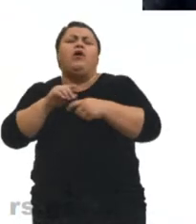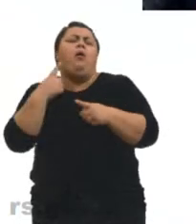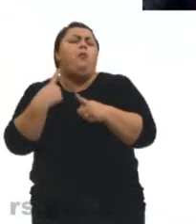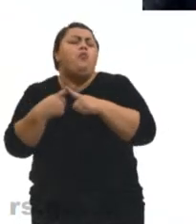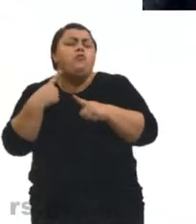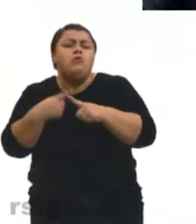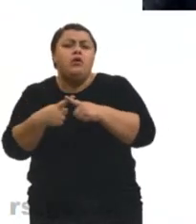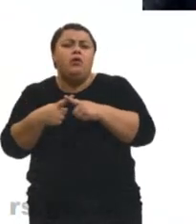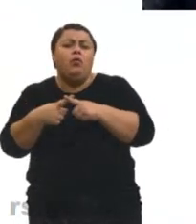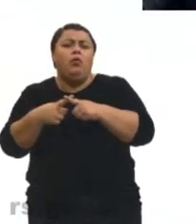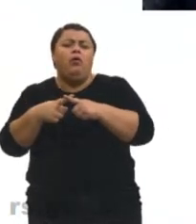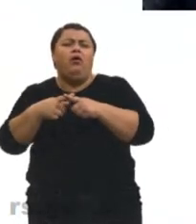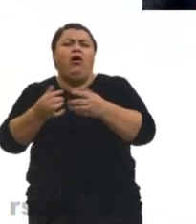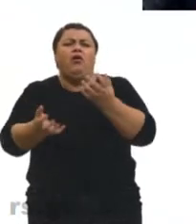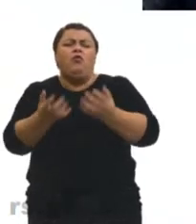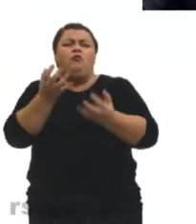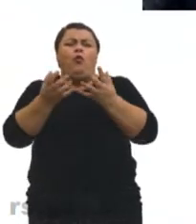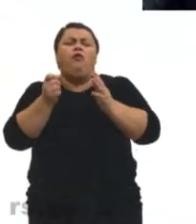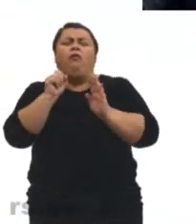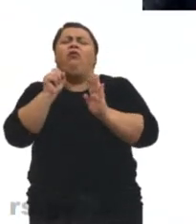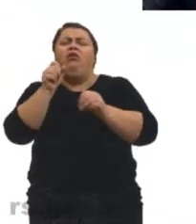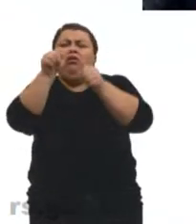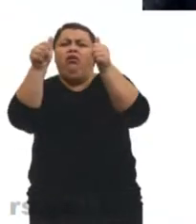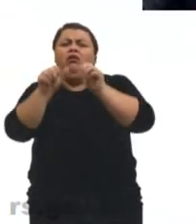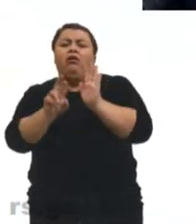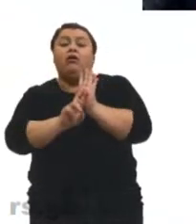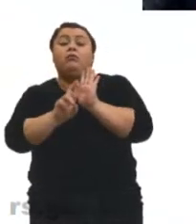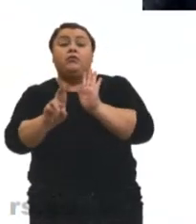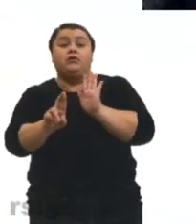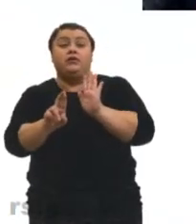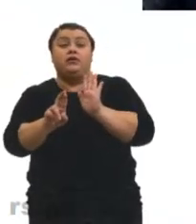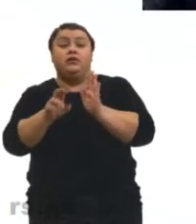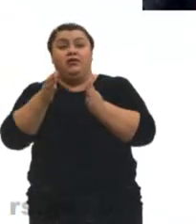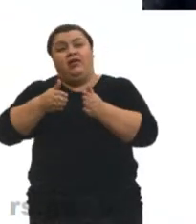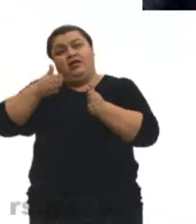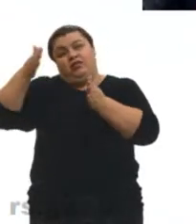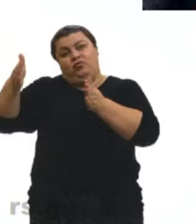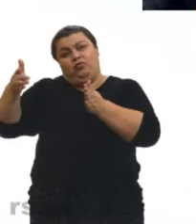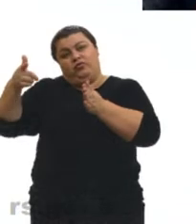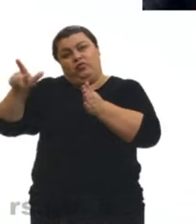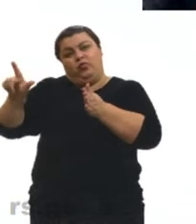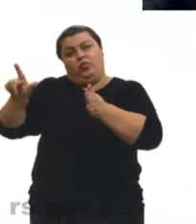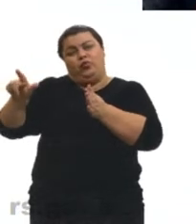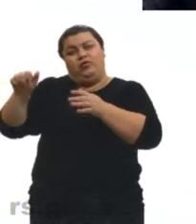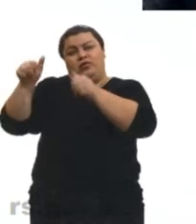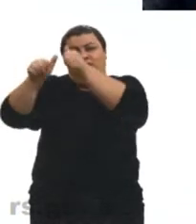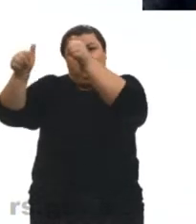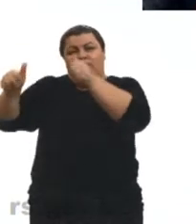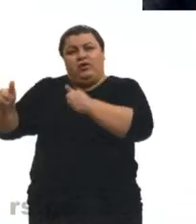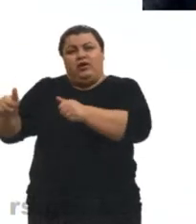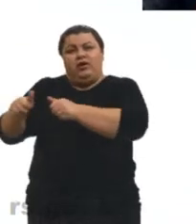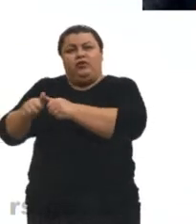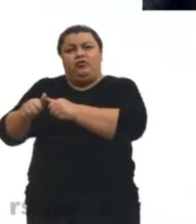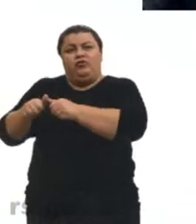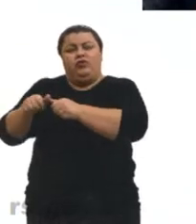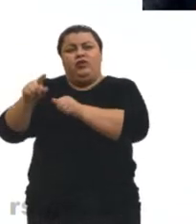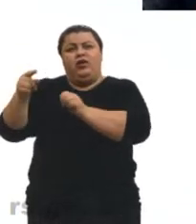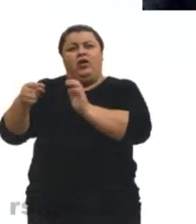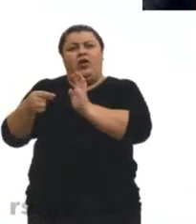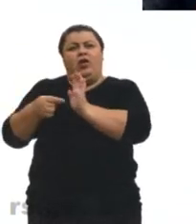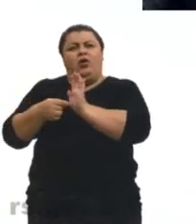colocaram fogo nesse estátua o que que ela representa e aqui do lado tem uma outra imagem que é o monumento às bandeiras